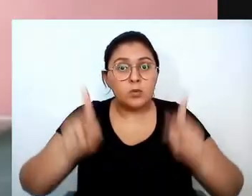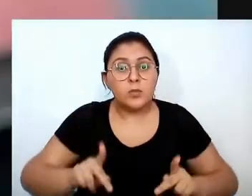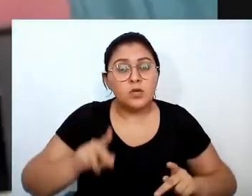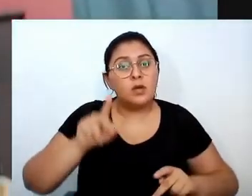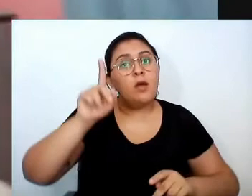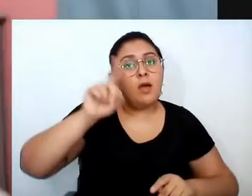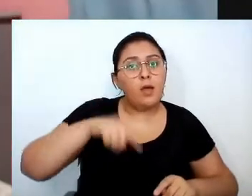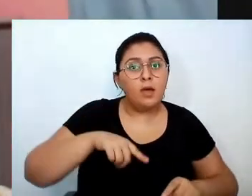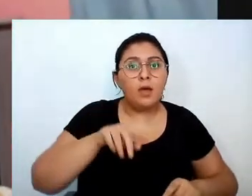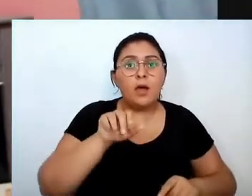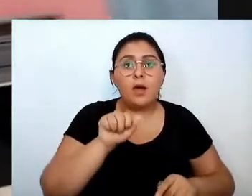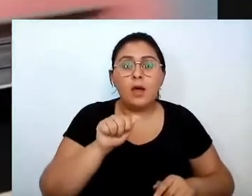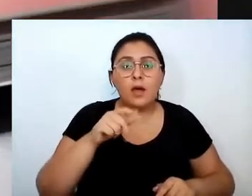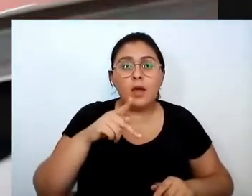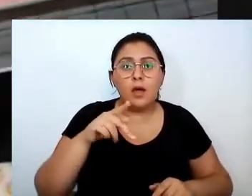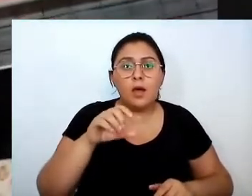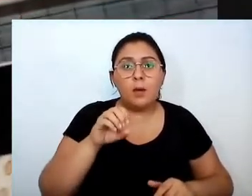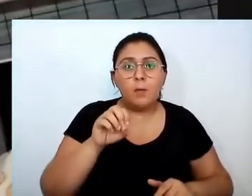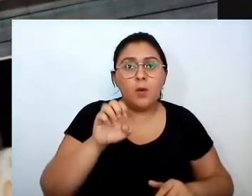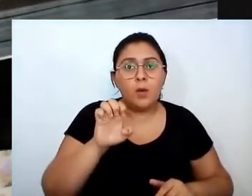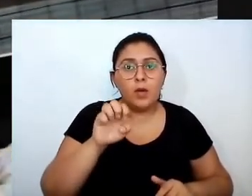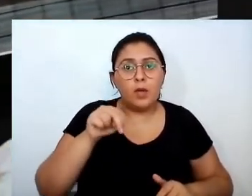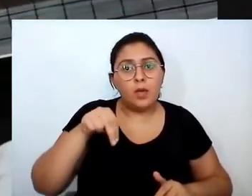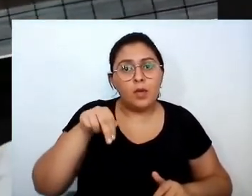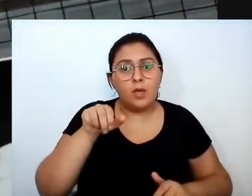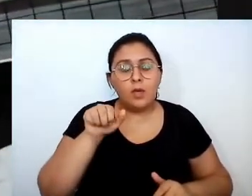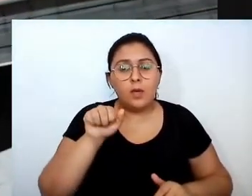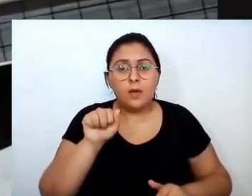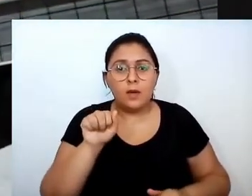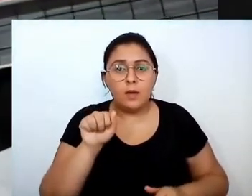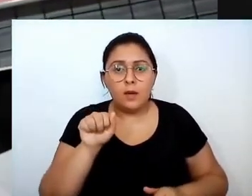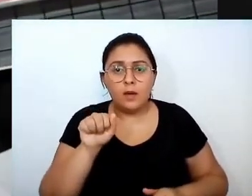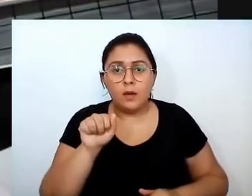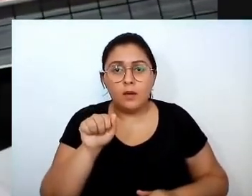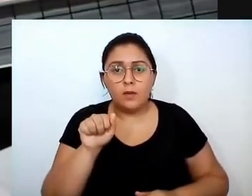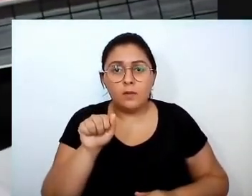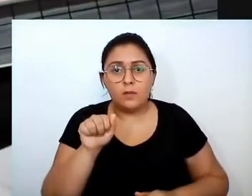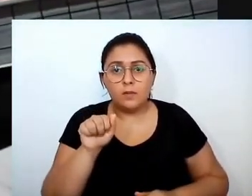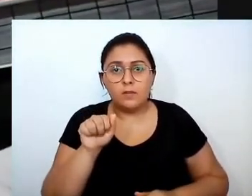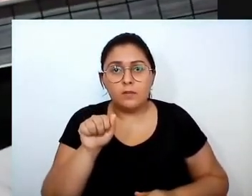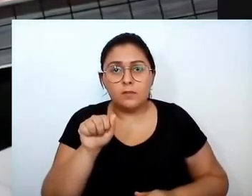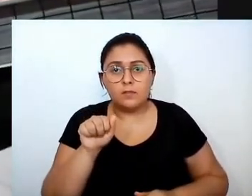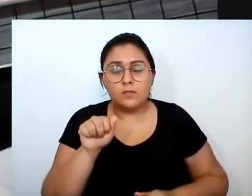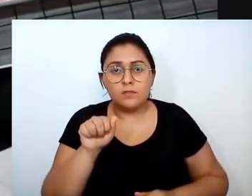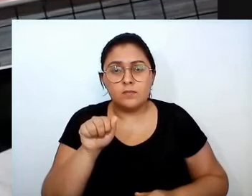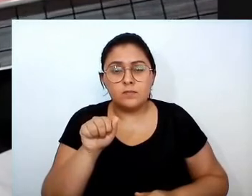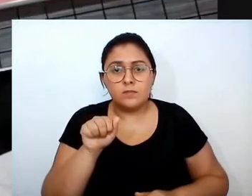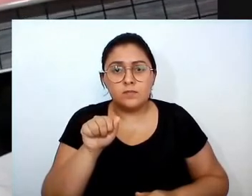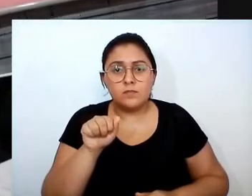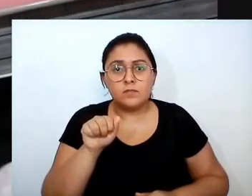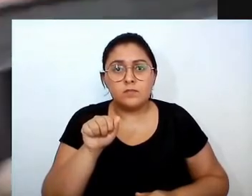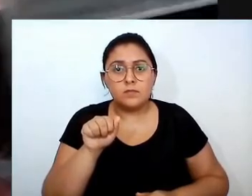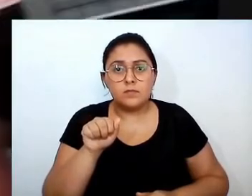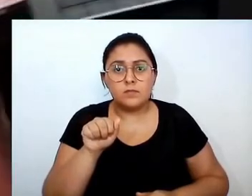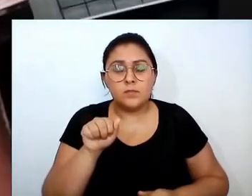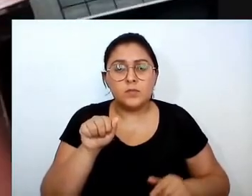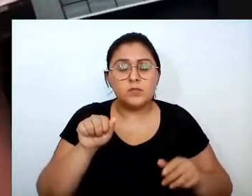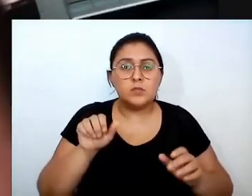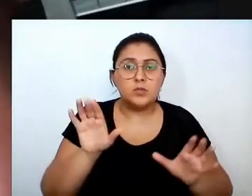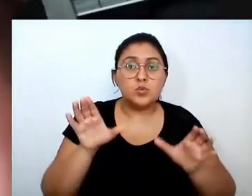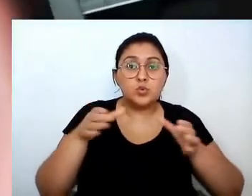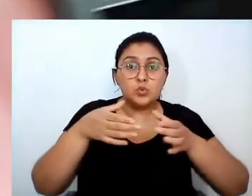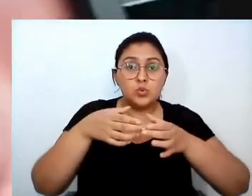Apoena. Sim. Tá bom. Bom, então, confirmando aqui, né, essa roda de conversas, pessoal, ela